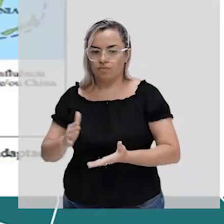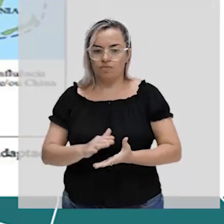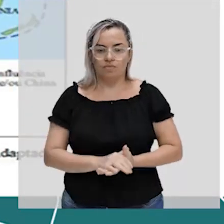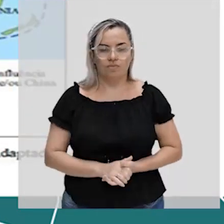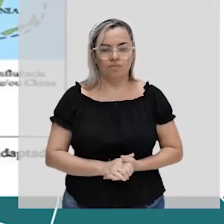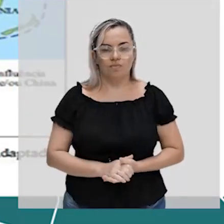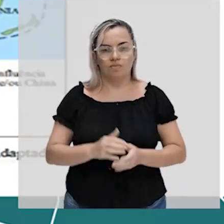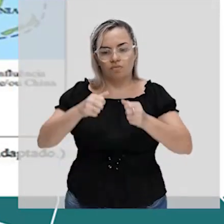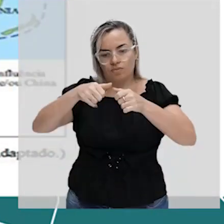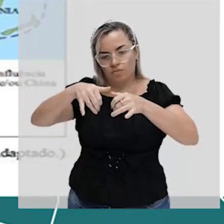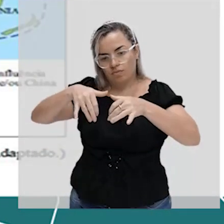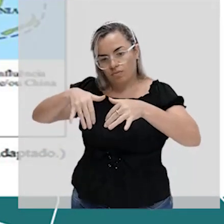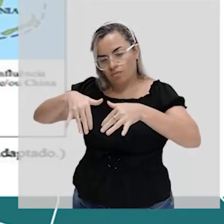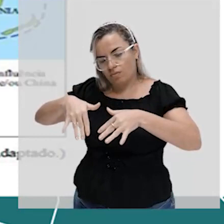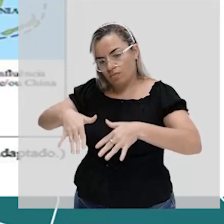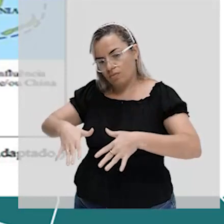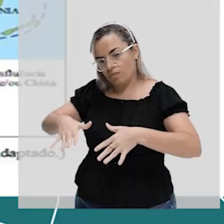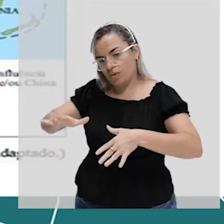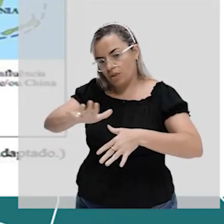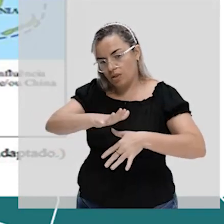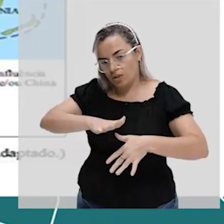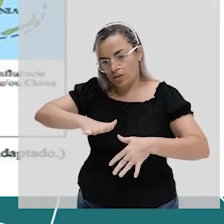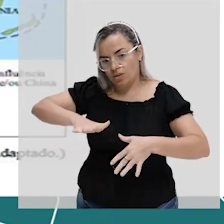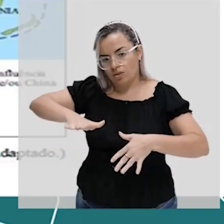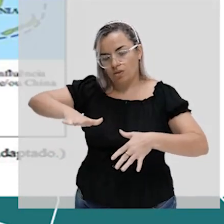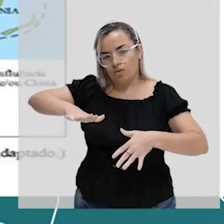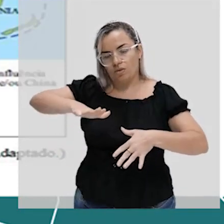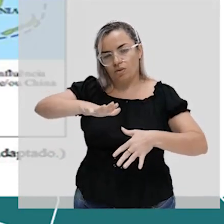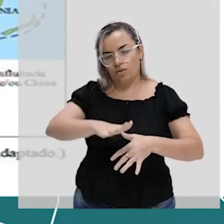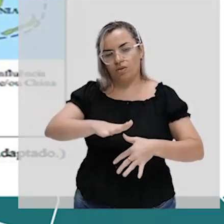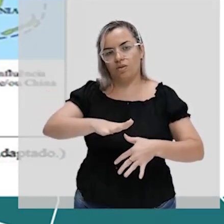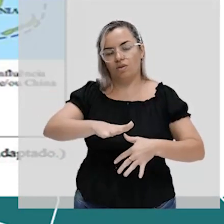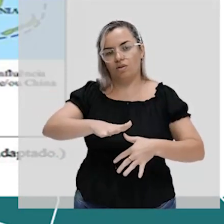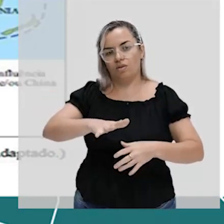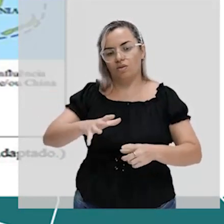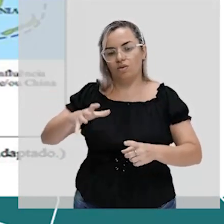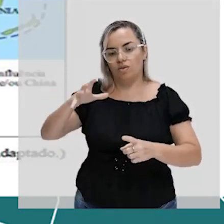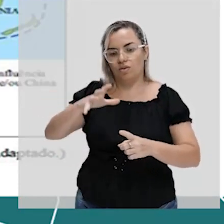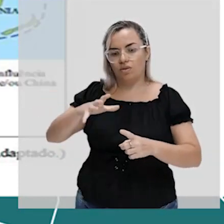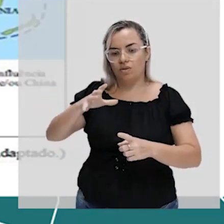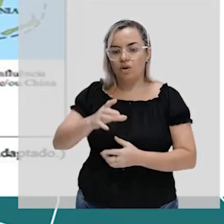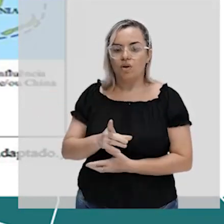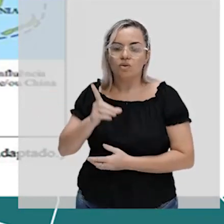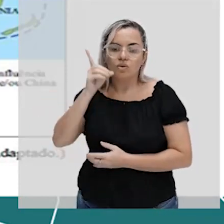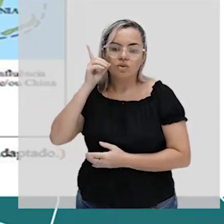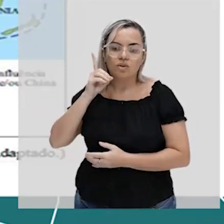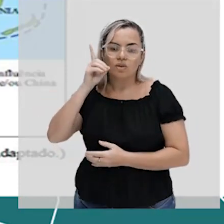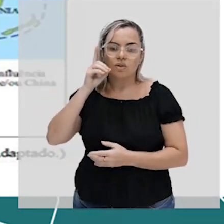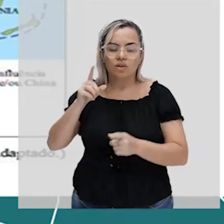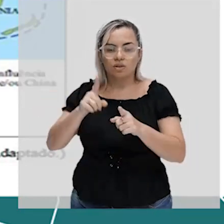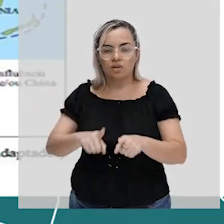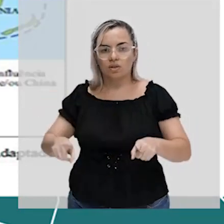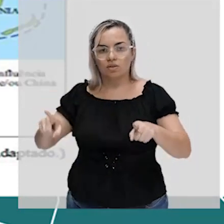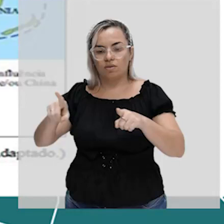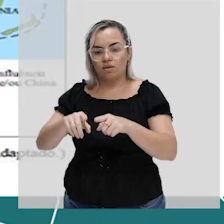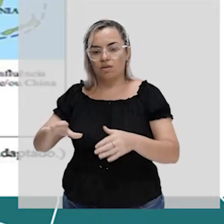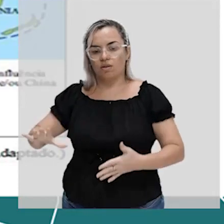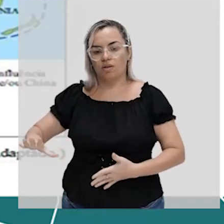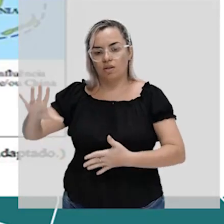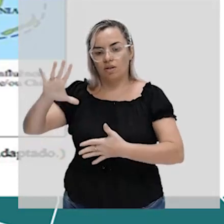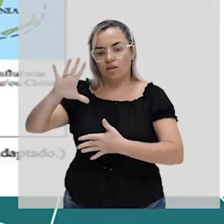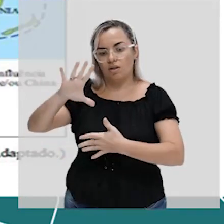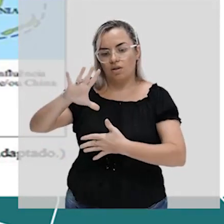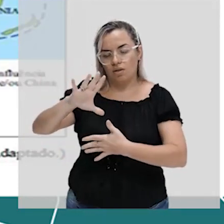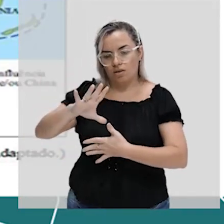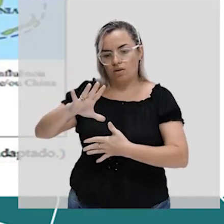aqui marcado, né? E a zona de influência aqui, no caso da América, mas é no mundo todo. Nós temos aqui na Europa, nós temos ali a parte da Europa Ocidental,